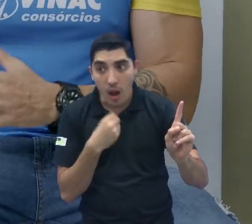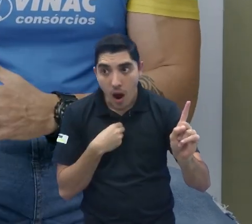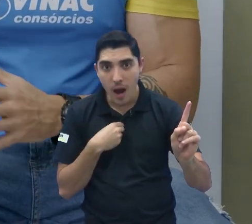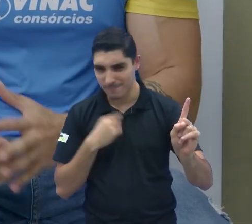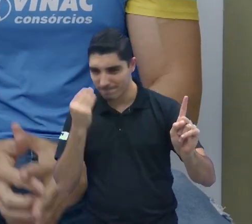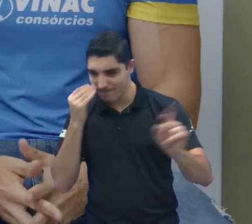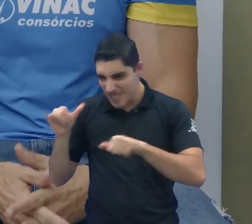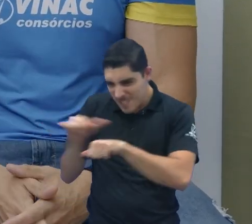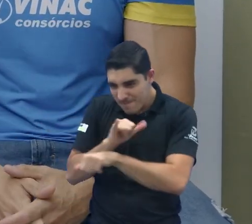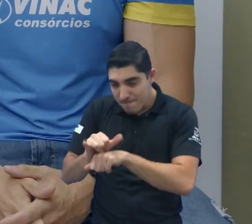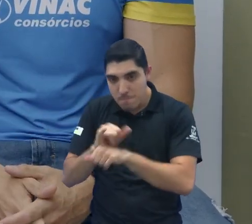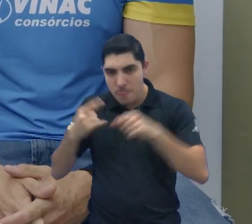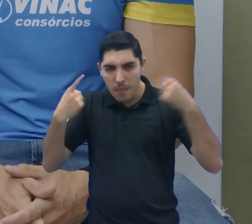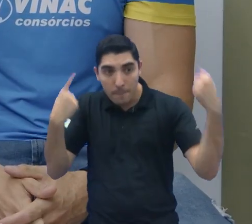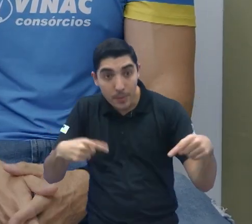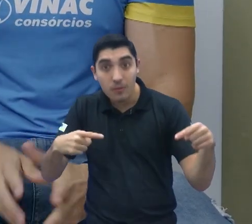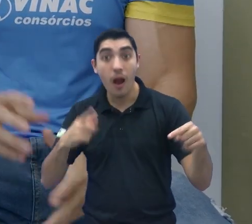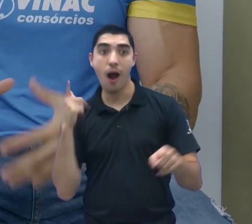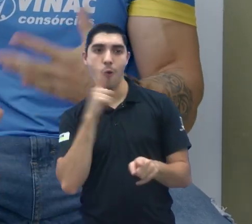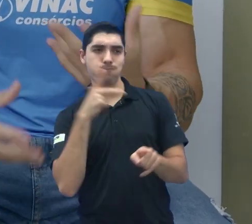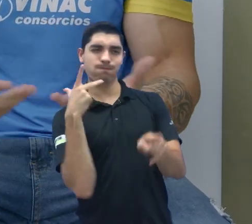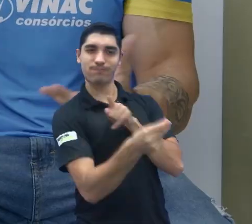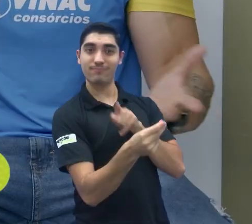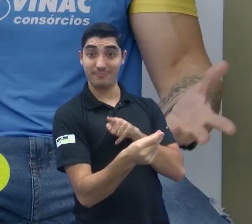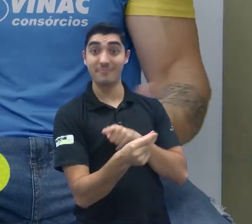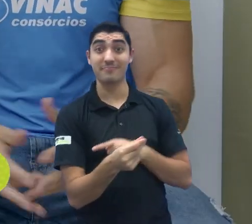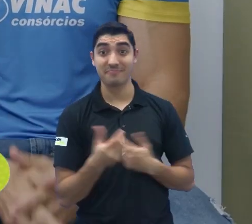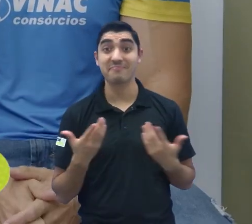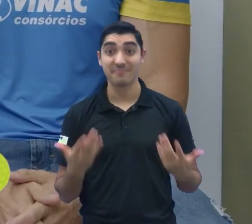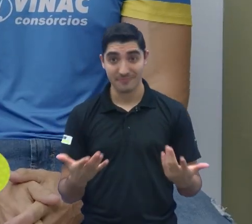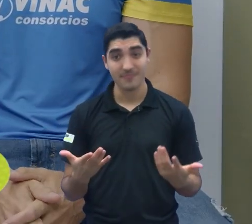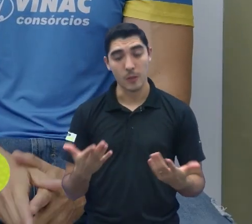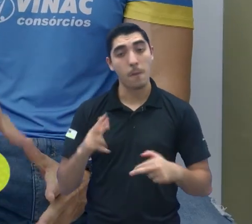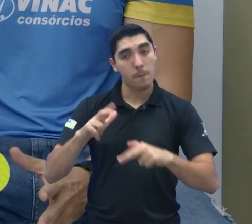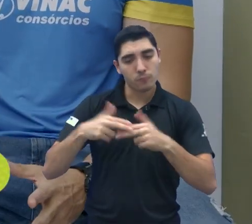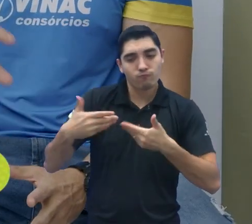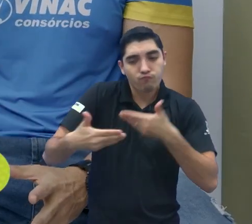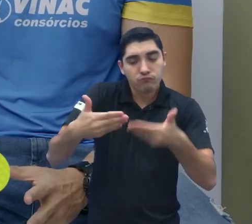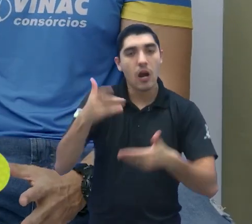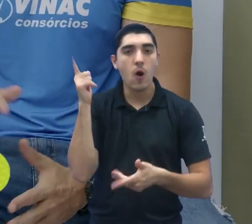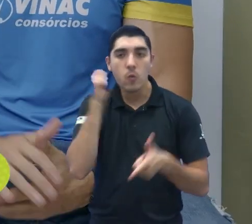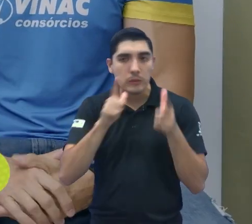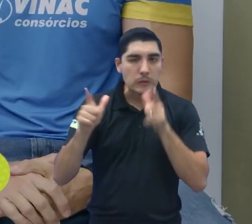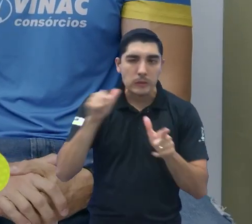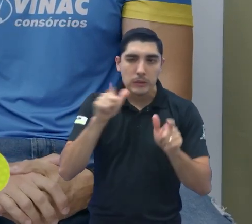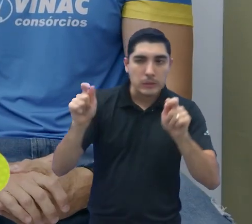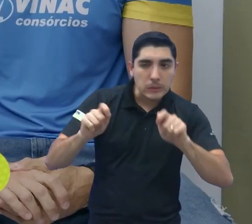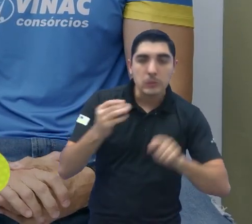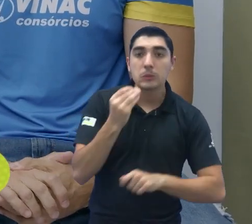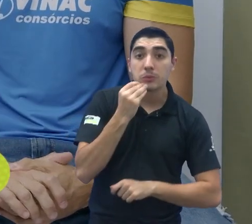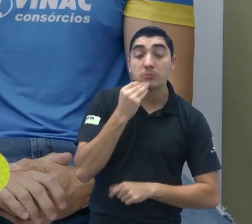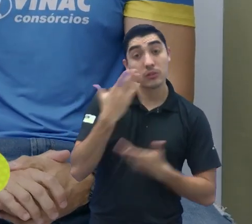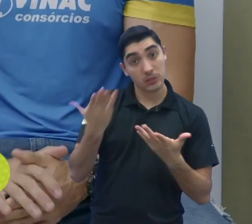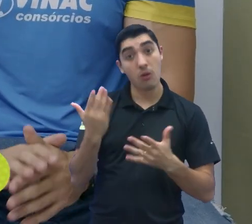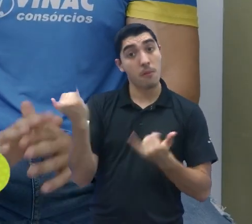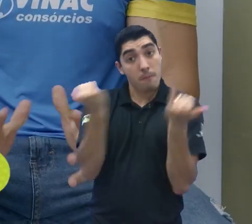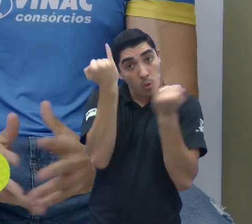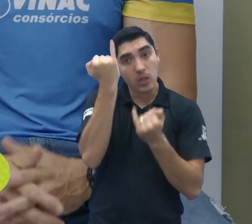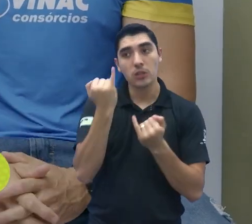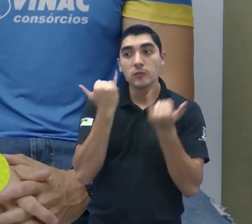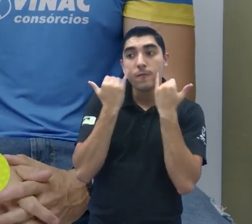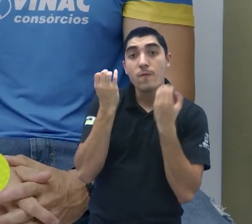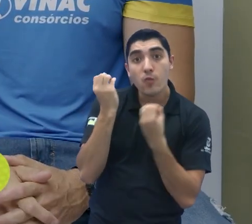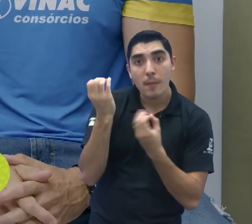gente acaba trazendo para o nosso trabalho e inserindo dentro das possibilidades também essa questão de estatística um pouco, porque o nosso jogo é